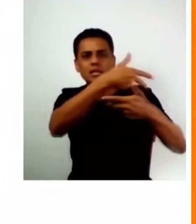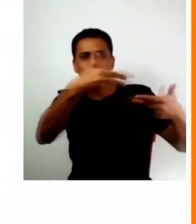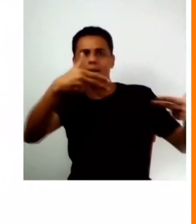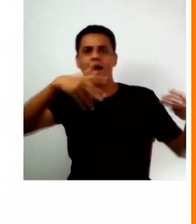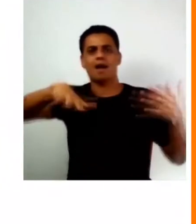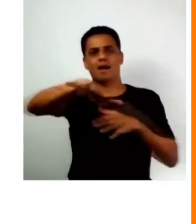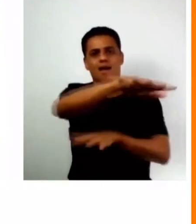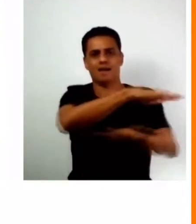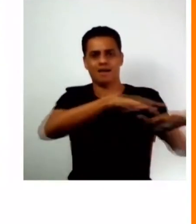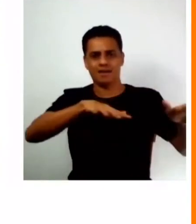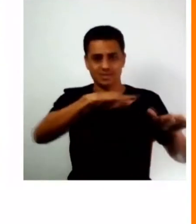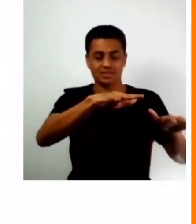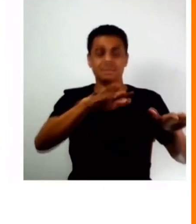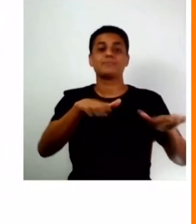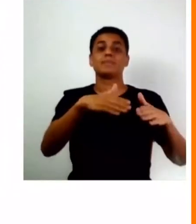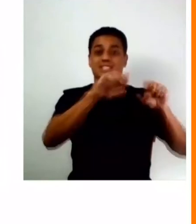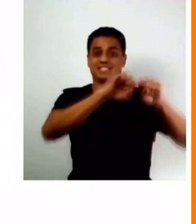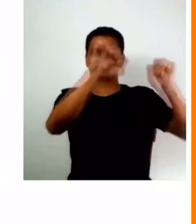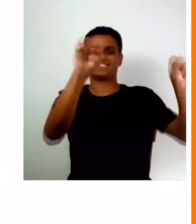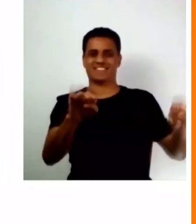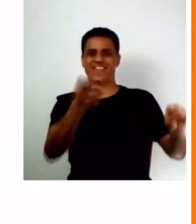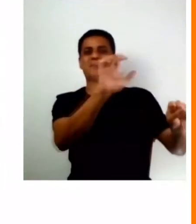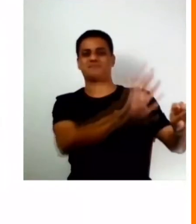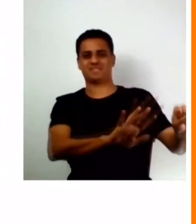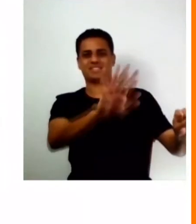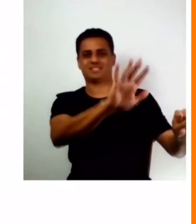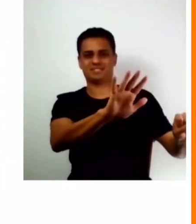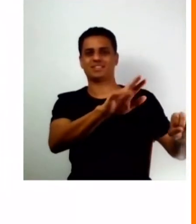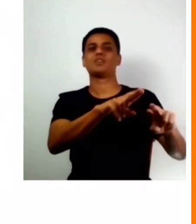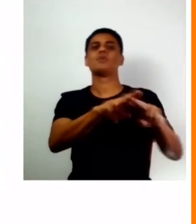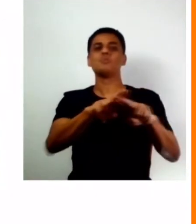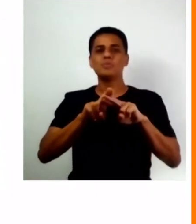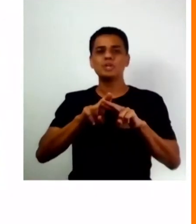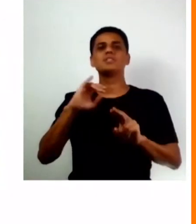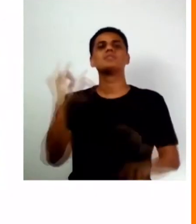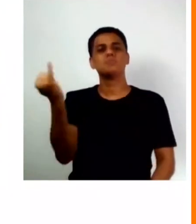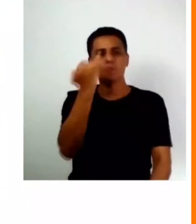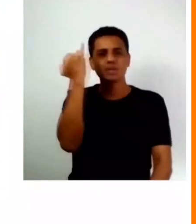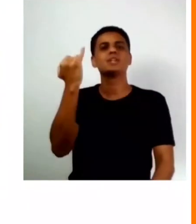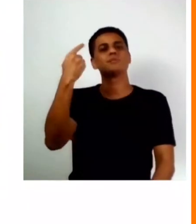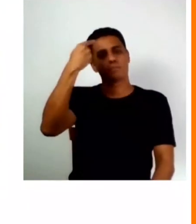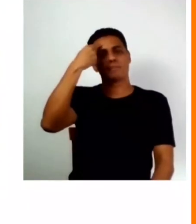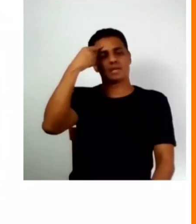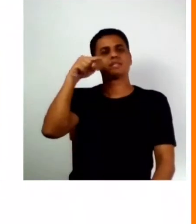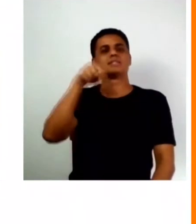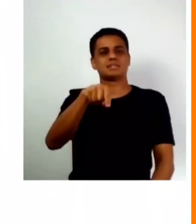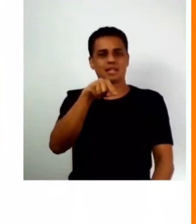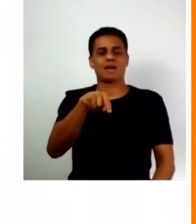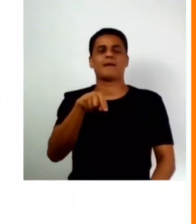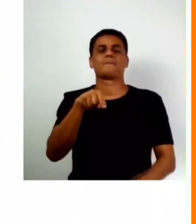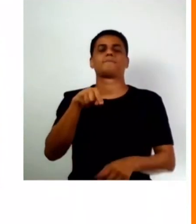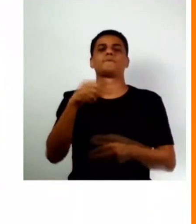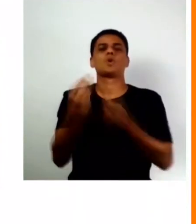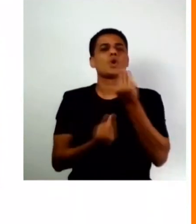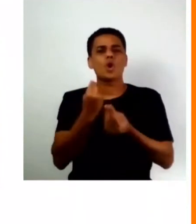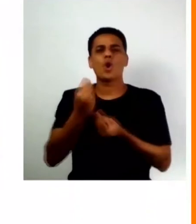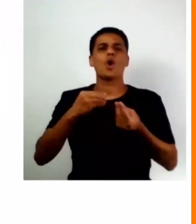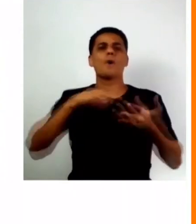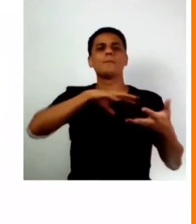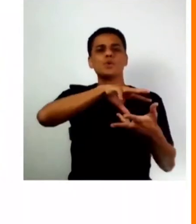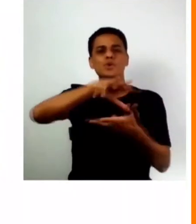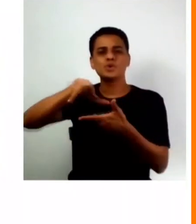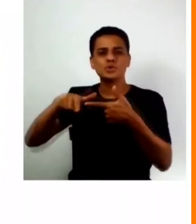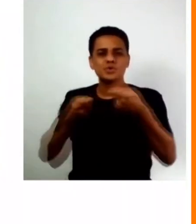e reflexión sobre o que é a sostenibilidade para a cultura é un tema de rigor necesario